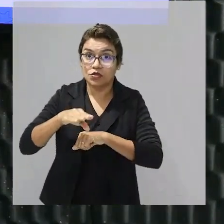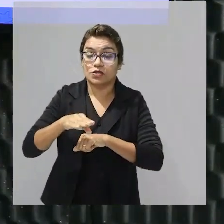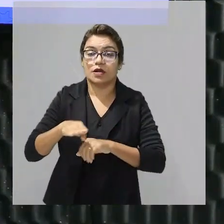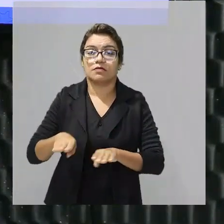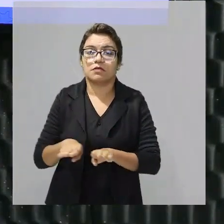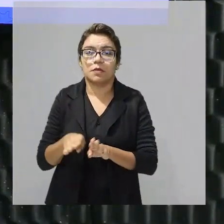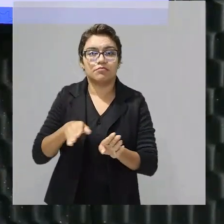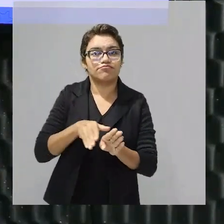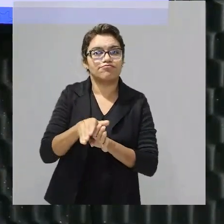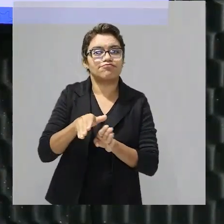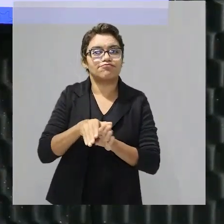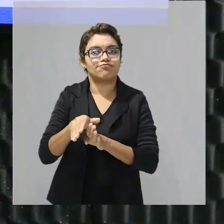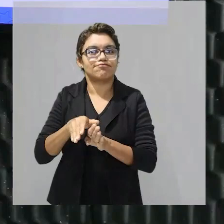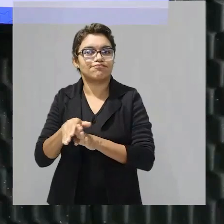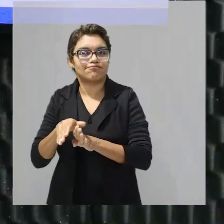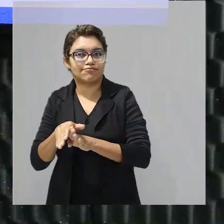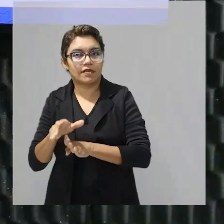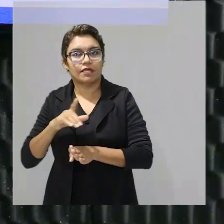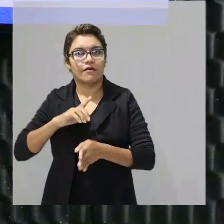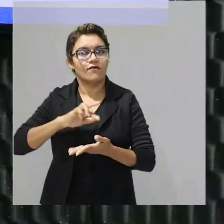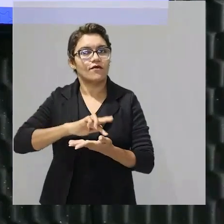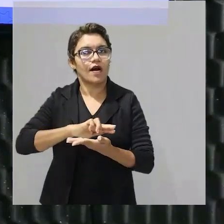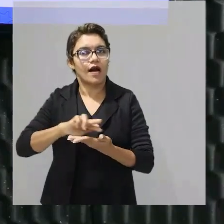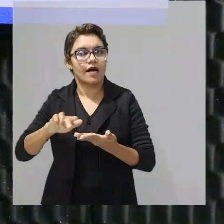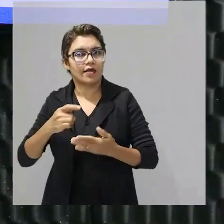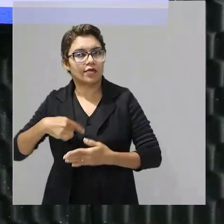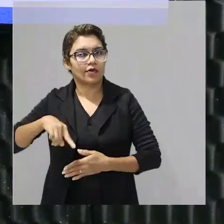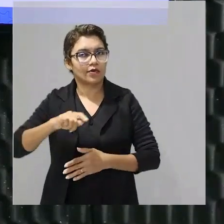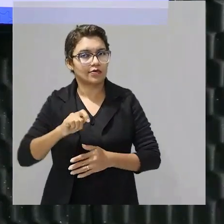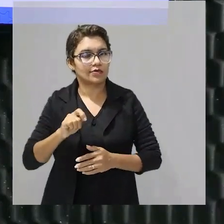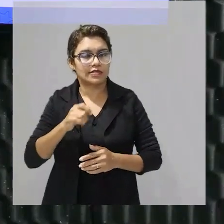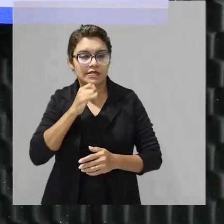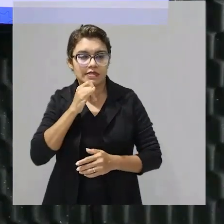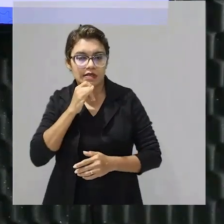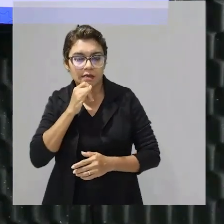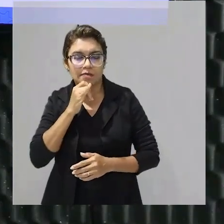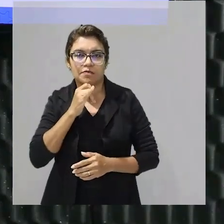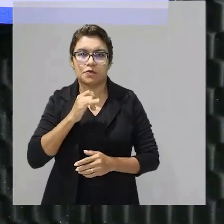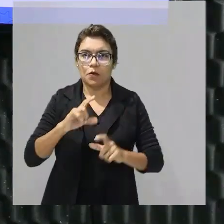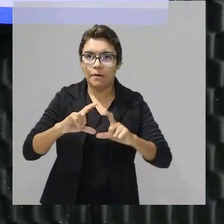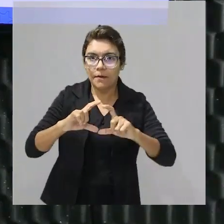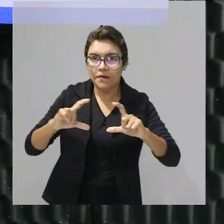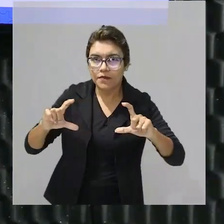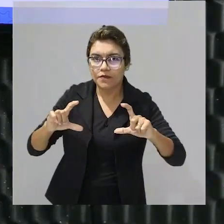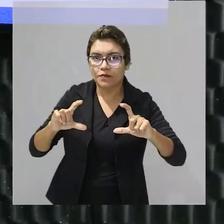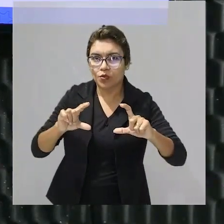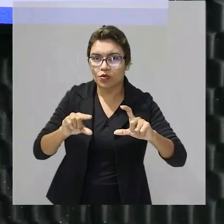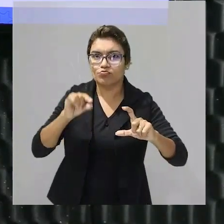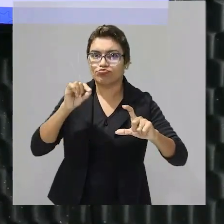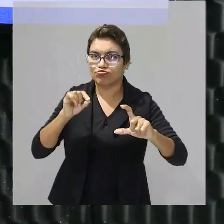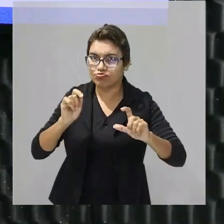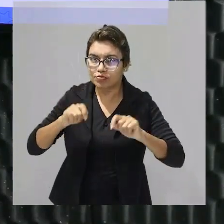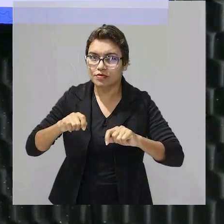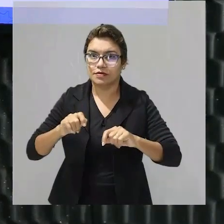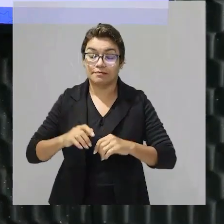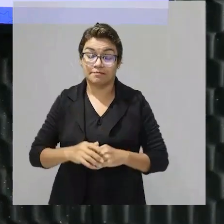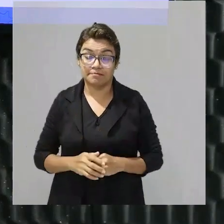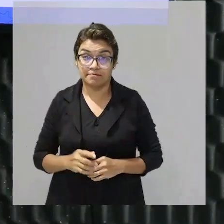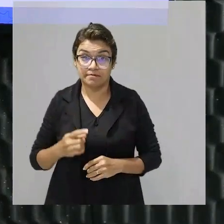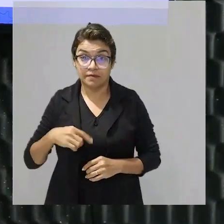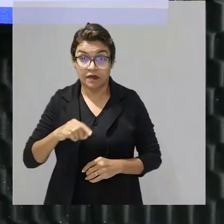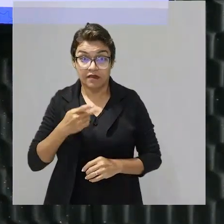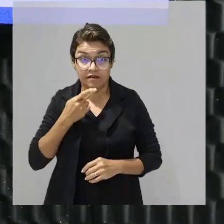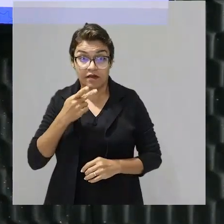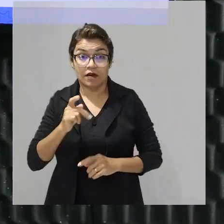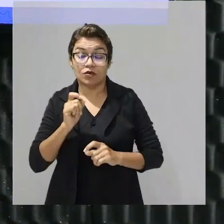apresentando proposta de intervenção que respeite os direitos humanos, selecione, organize